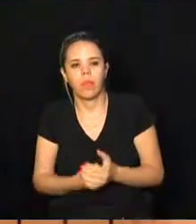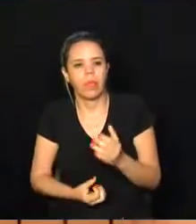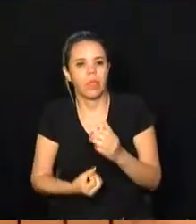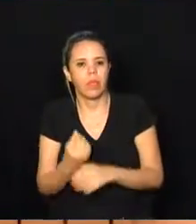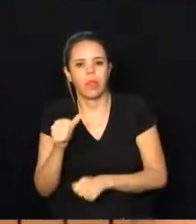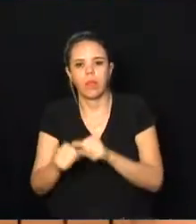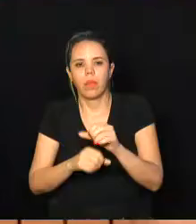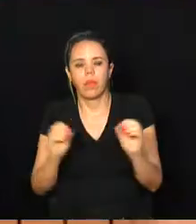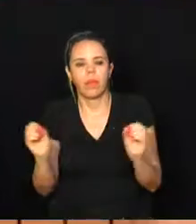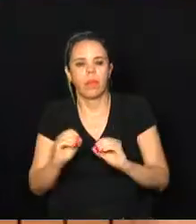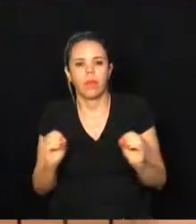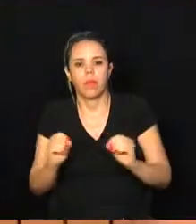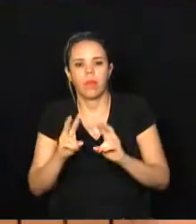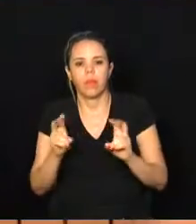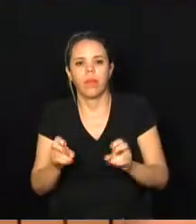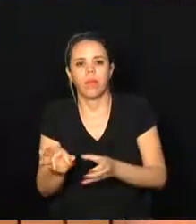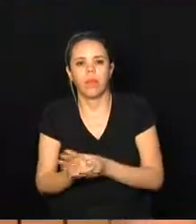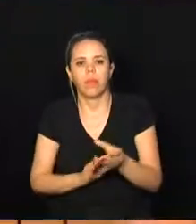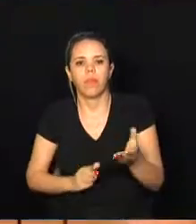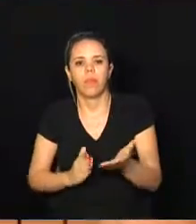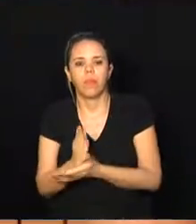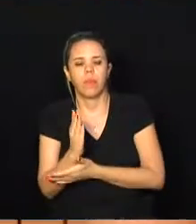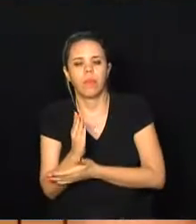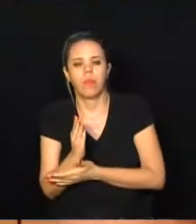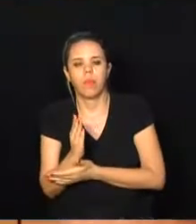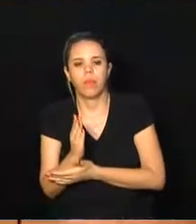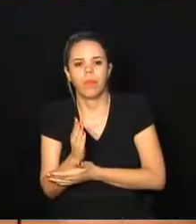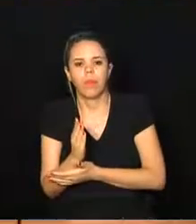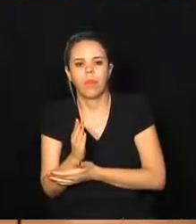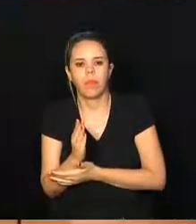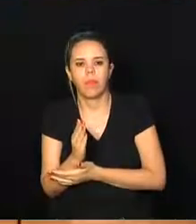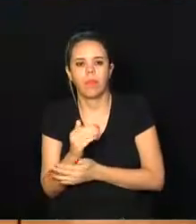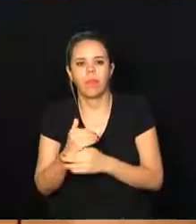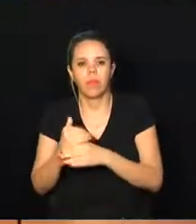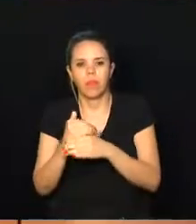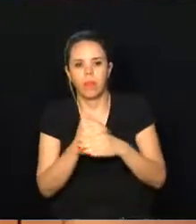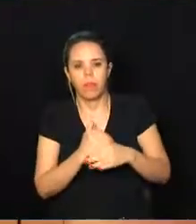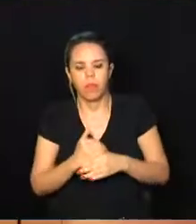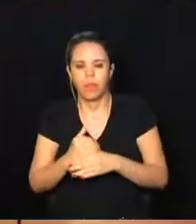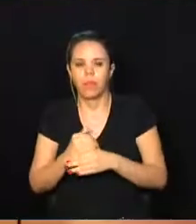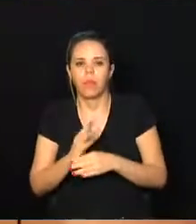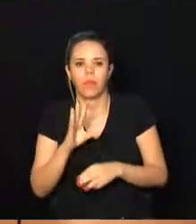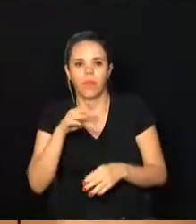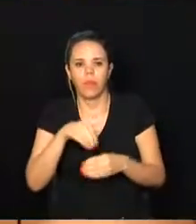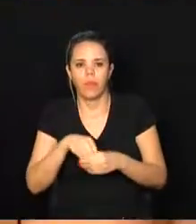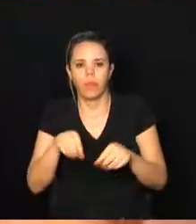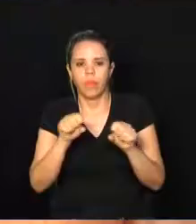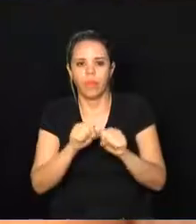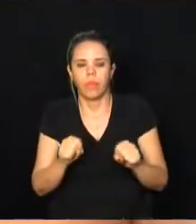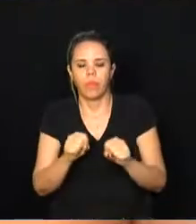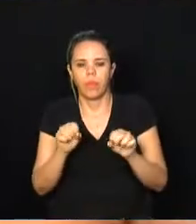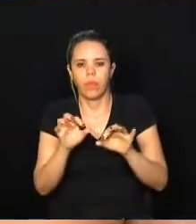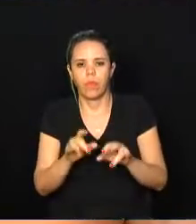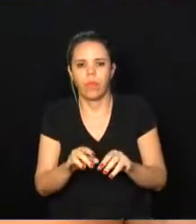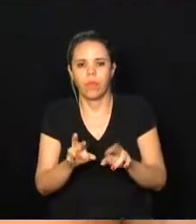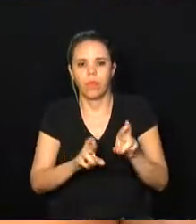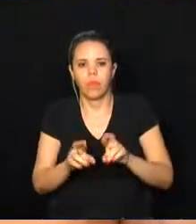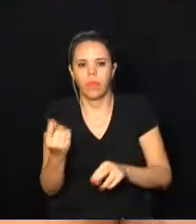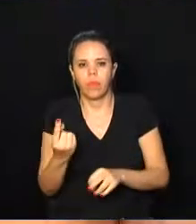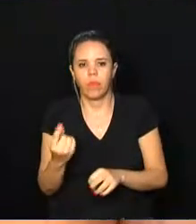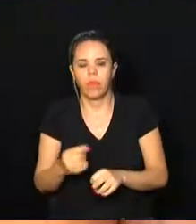mudança nenhuma em relação ao conceito da aprovação, apenas está parametrizando e colocando dentro do sistema de computador para analisar isso